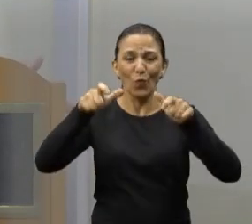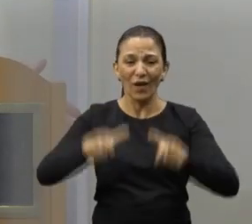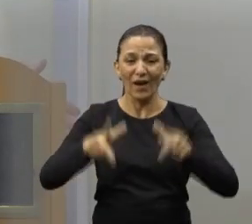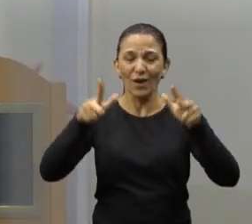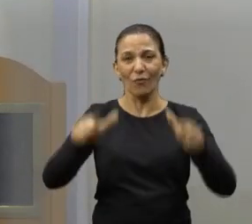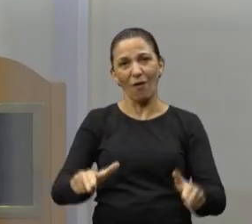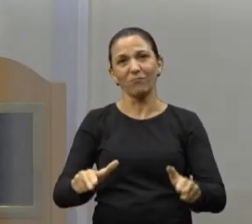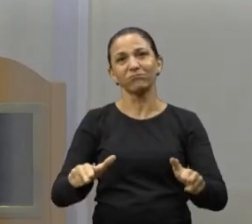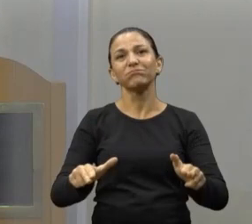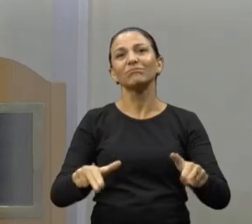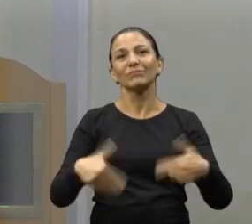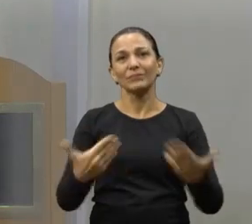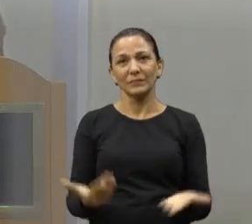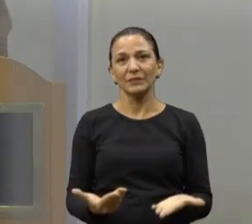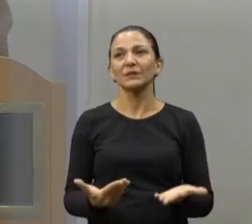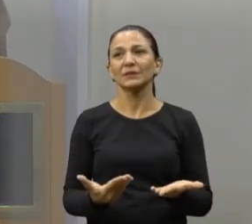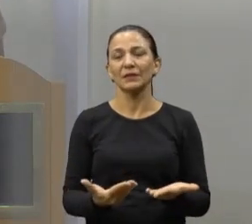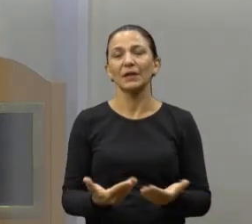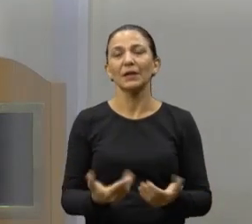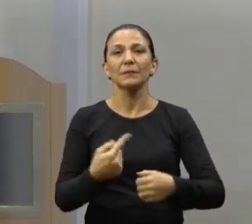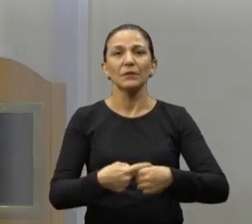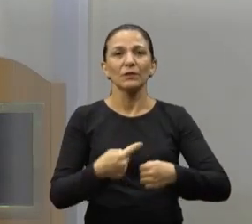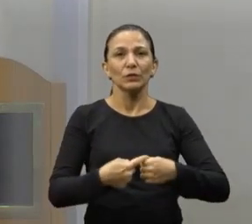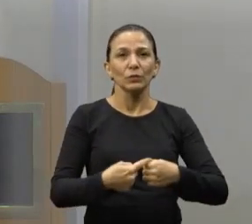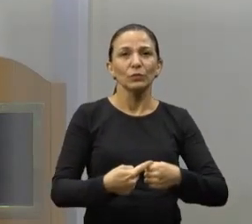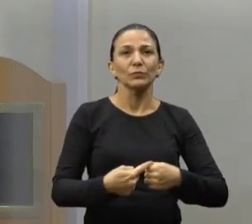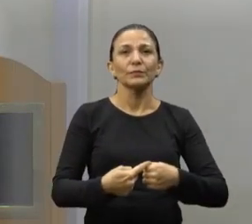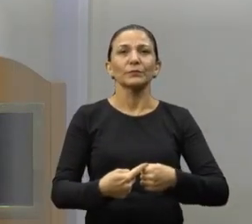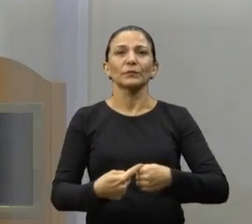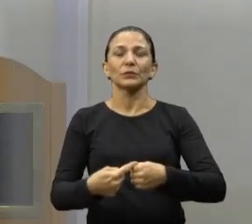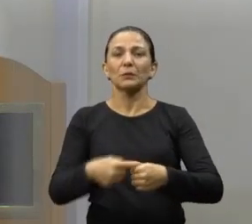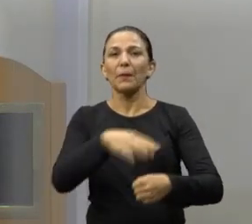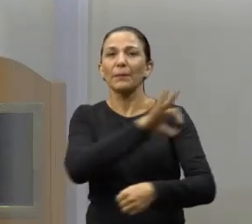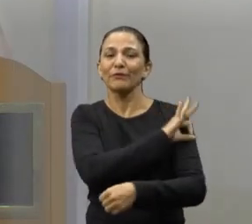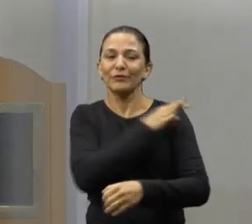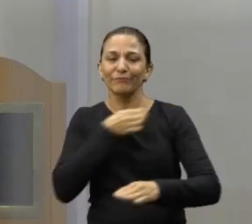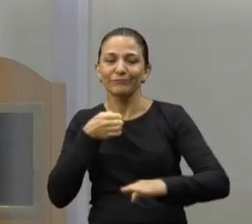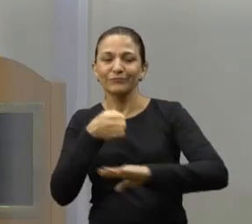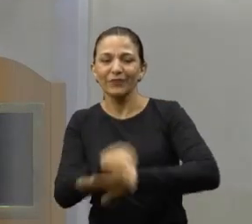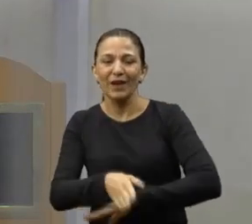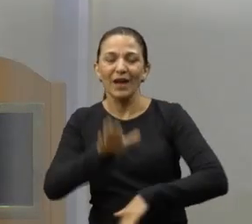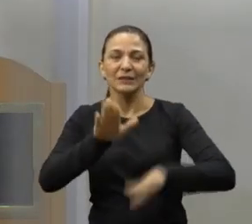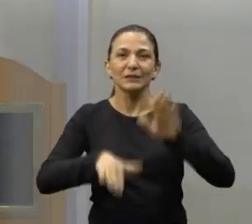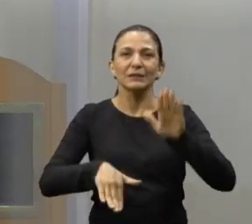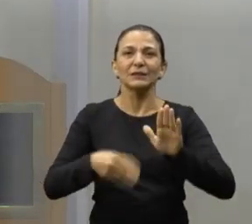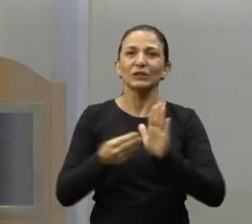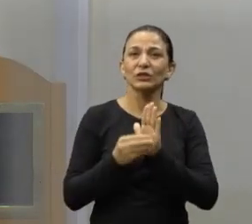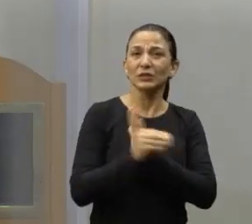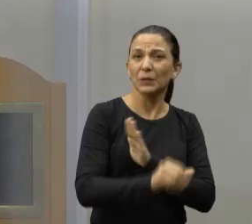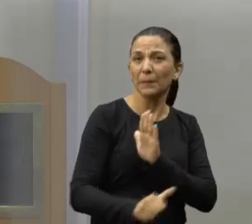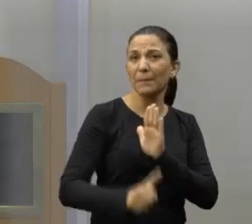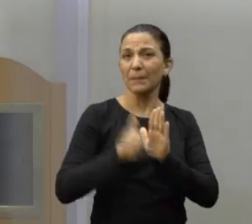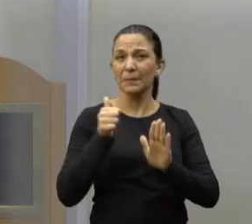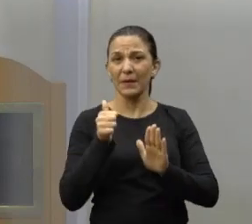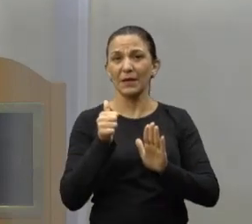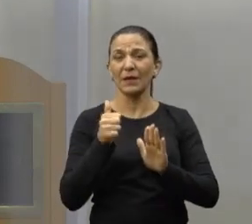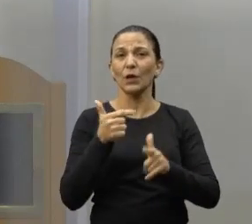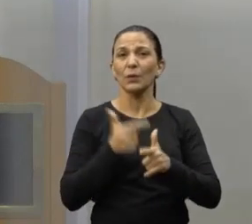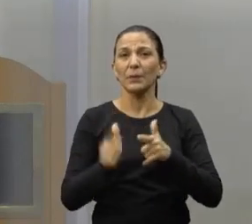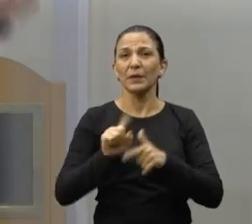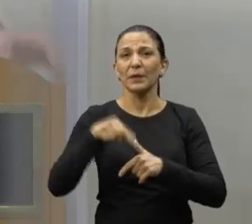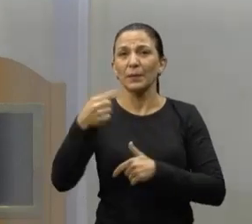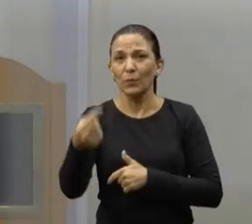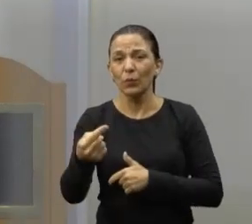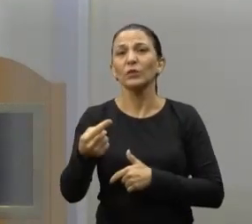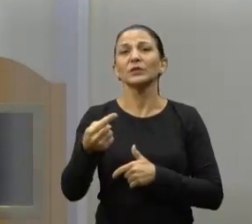e infelizmente no prefeitura dos bairros muitas vezes a gente encontra essa situação a gente tem que reportar a gente faz uma primeira indicação de que tem que fazer o problema e